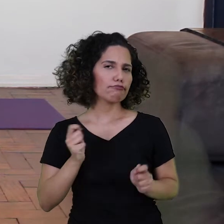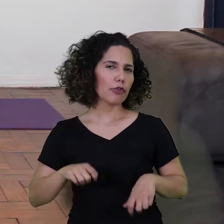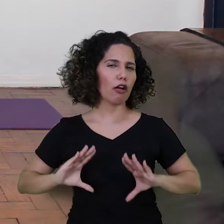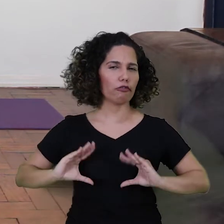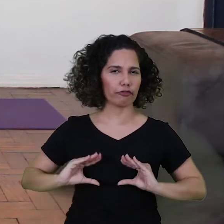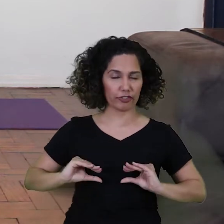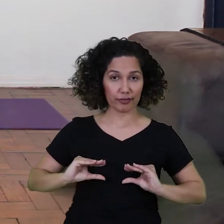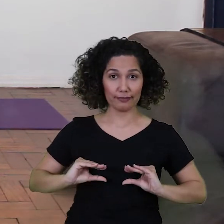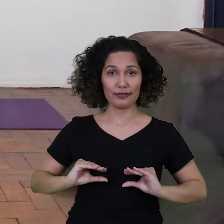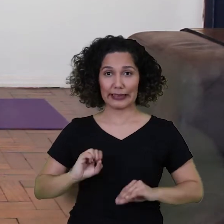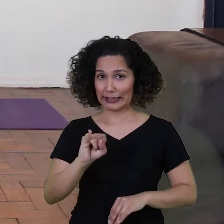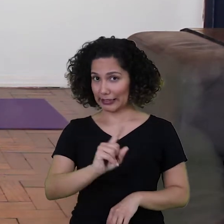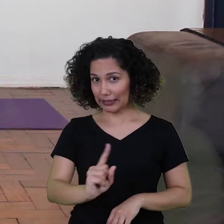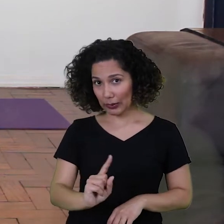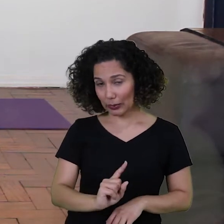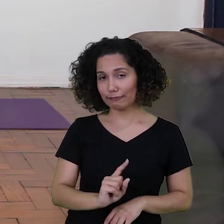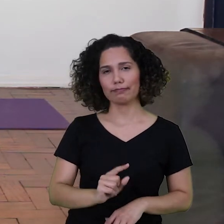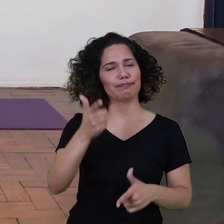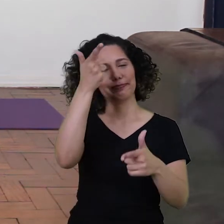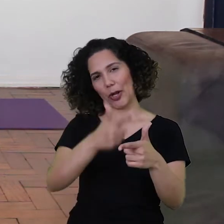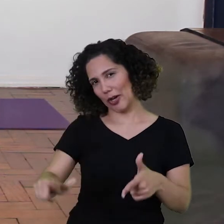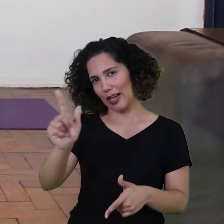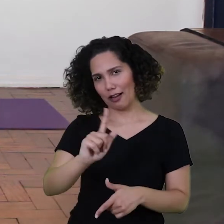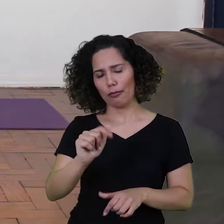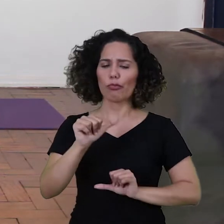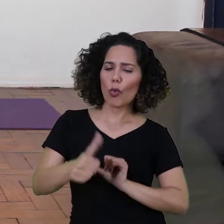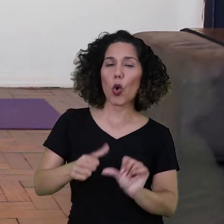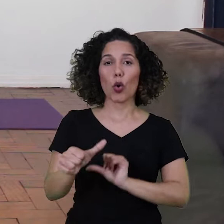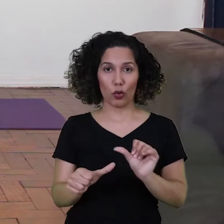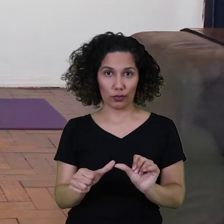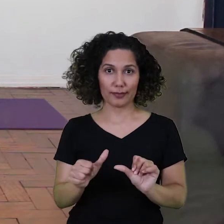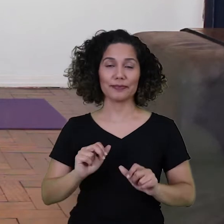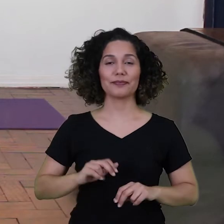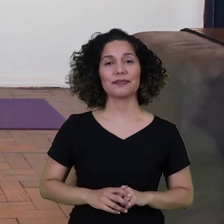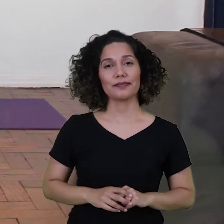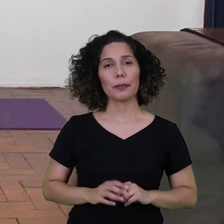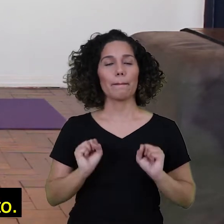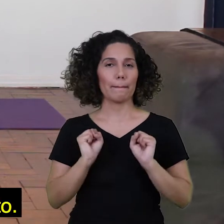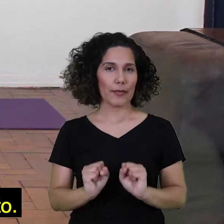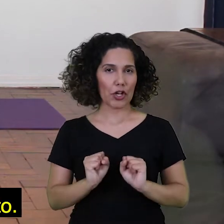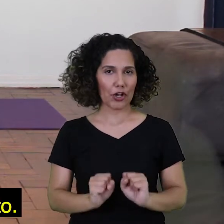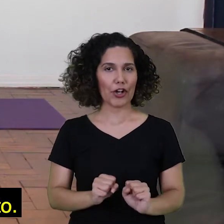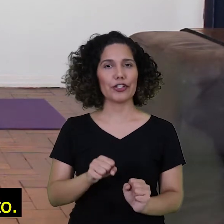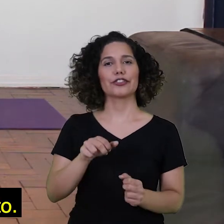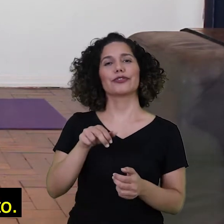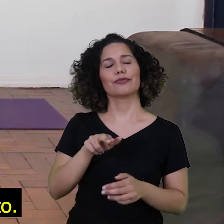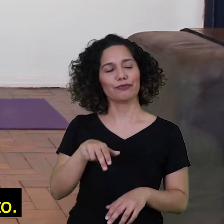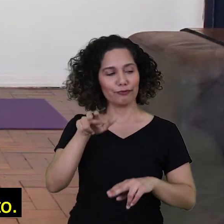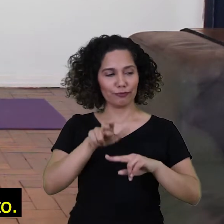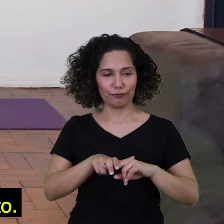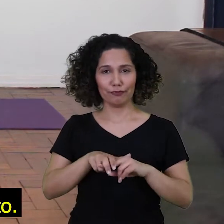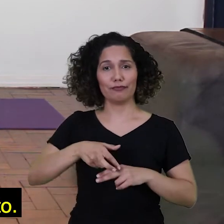forma confortável. Se não for, não tem problema, senta de uma forma que seja. Então você pode sentar com a